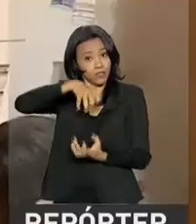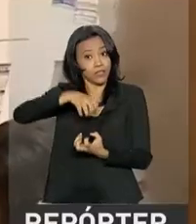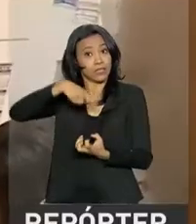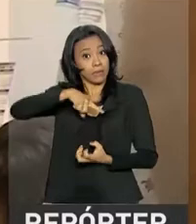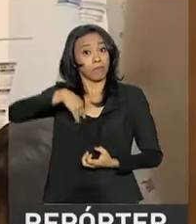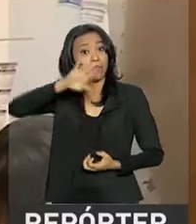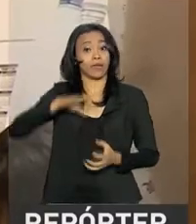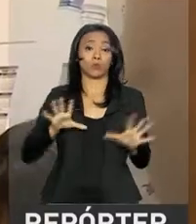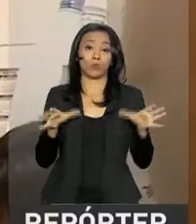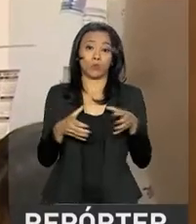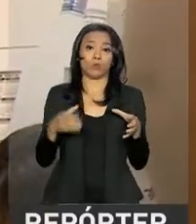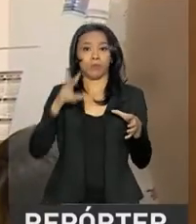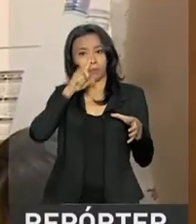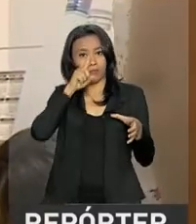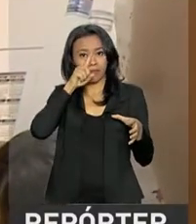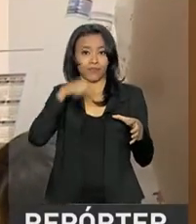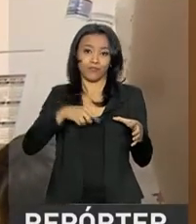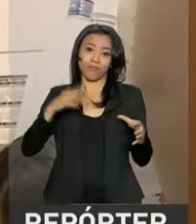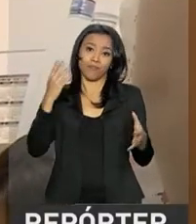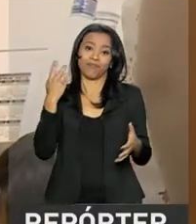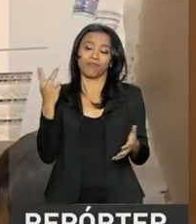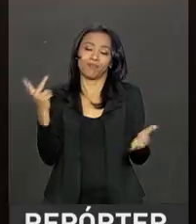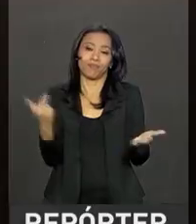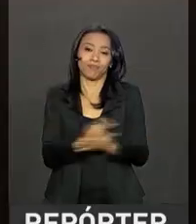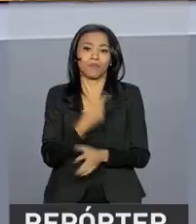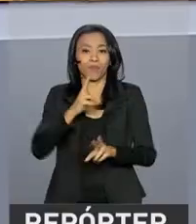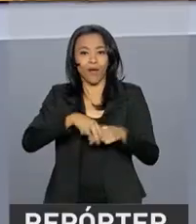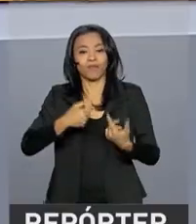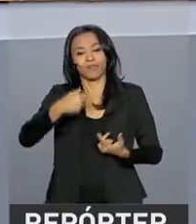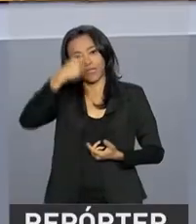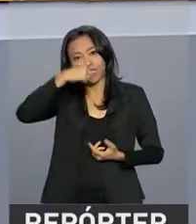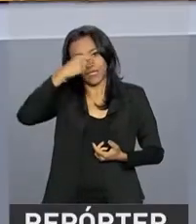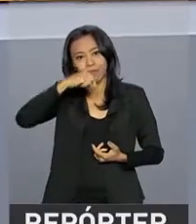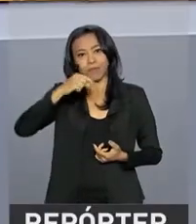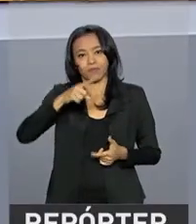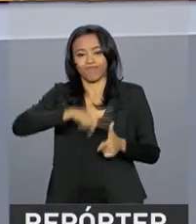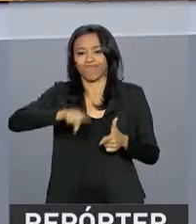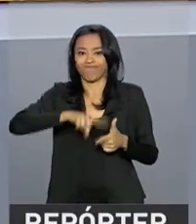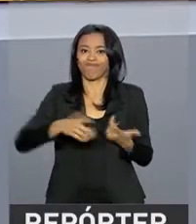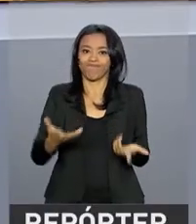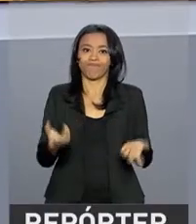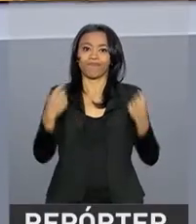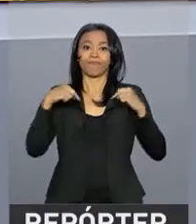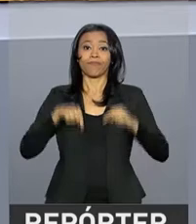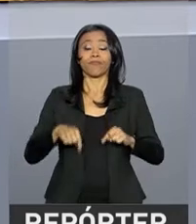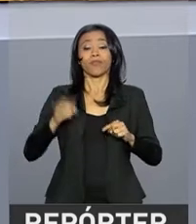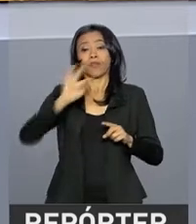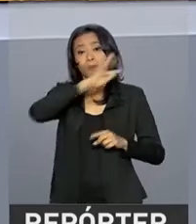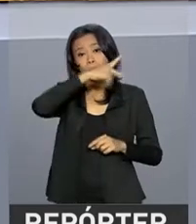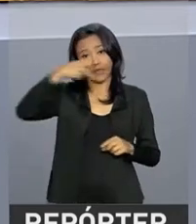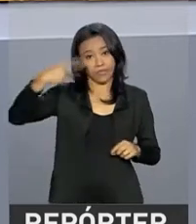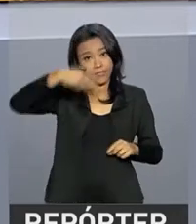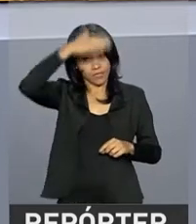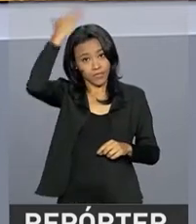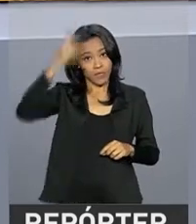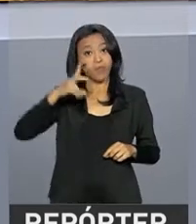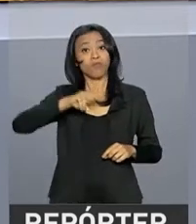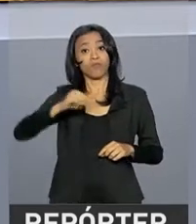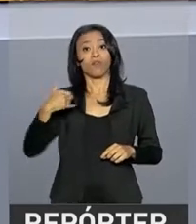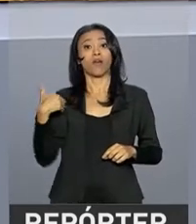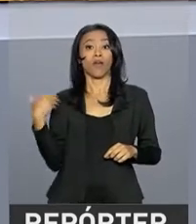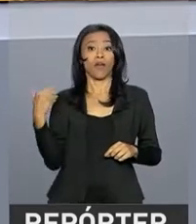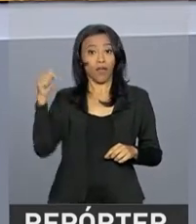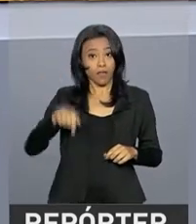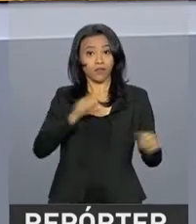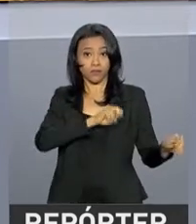maior risco de sofrer complicações por causa da gripe o presidente michel temer deve ir à roraima ainda nesta semana